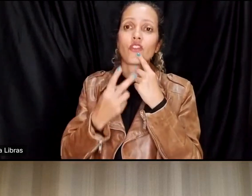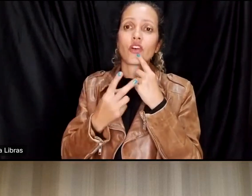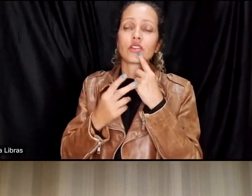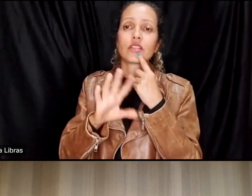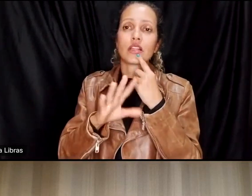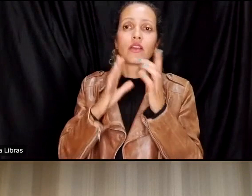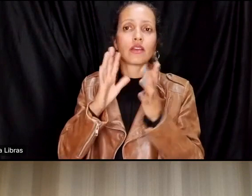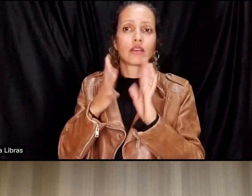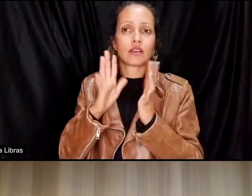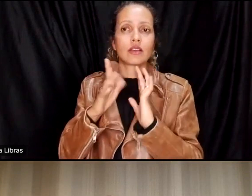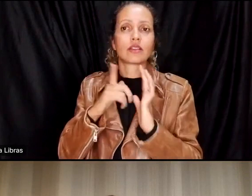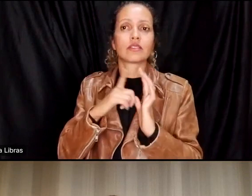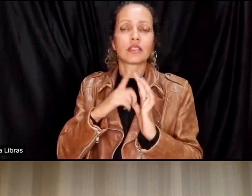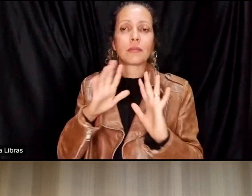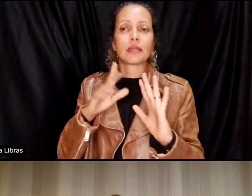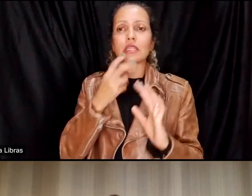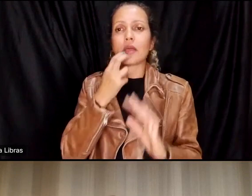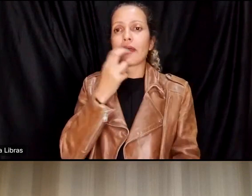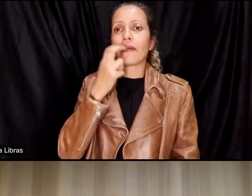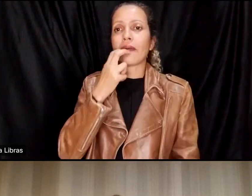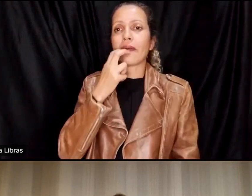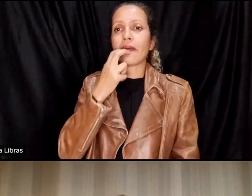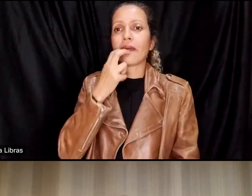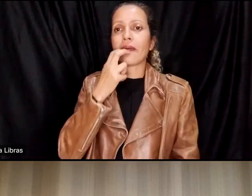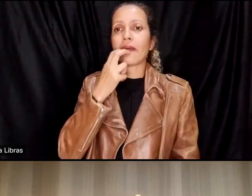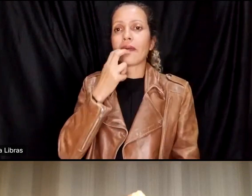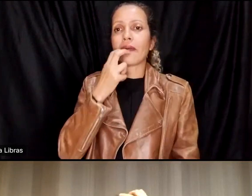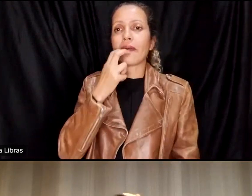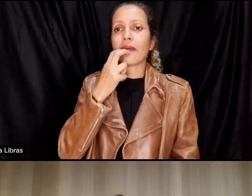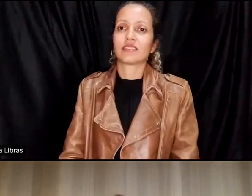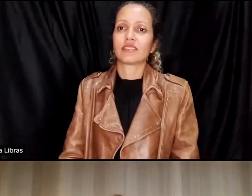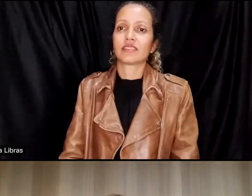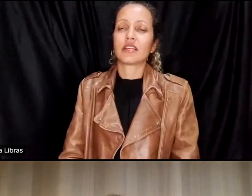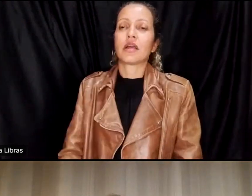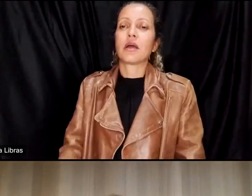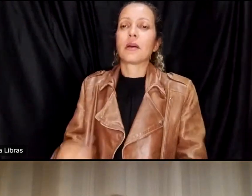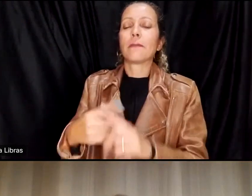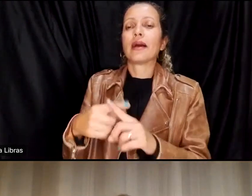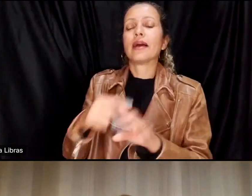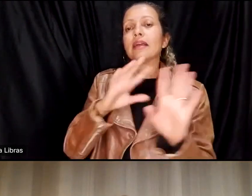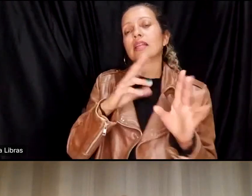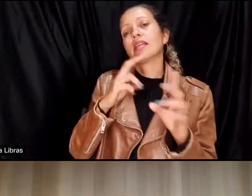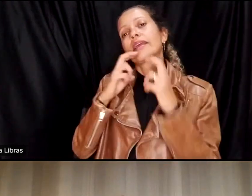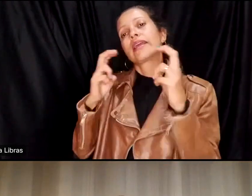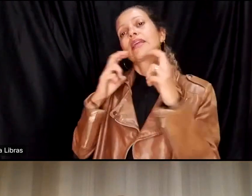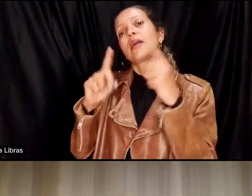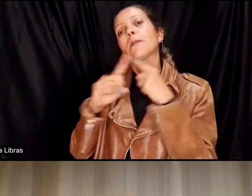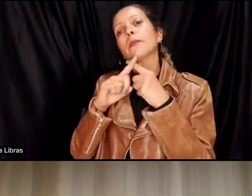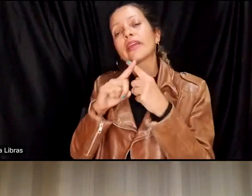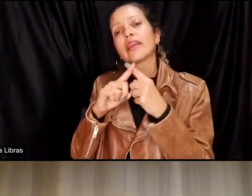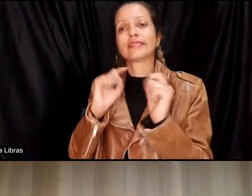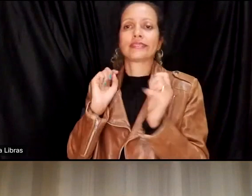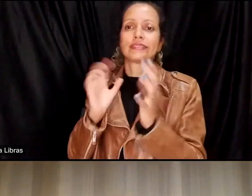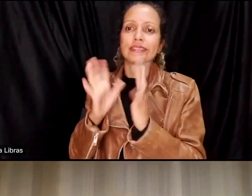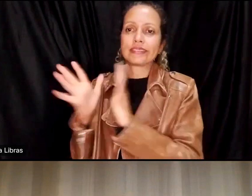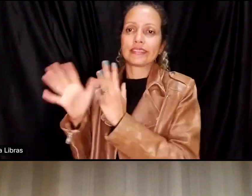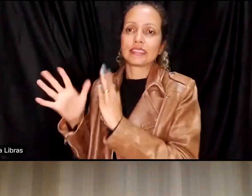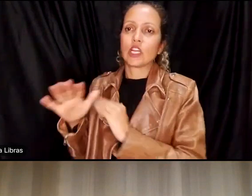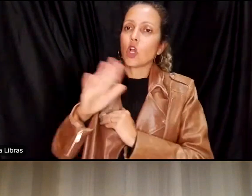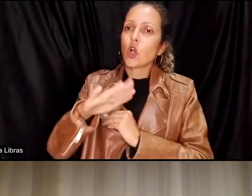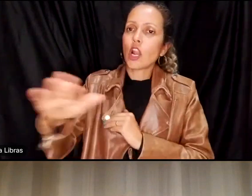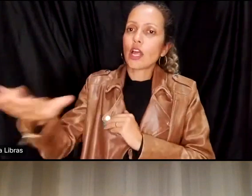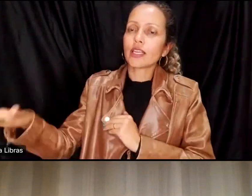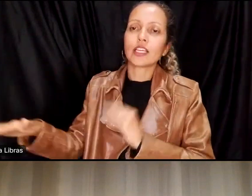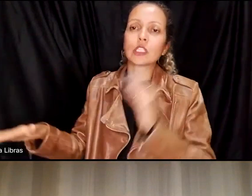Só que ninguém entendia. Então, ele gritava. E aí, deu muito trabalho na escola.